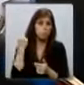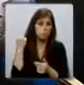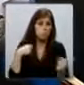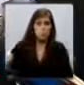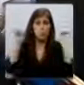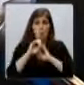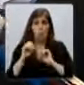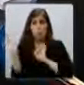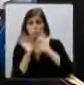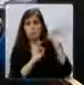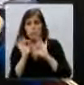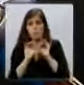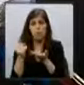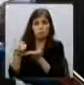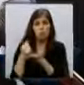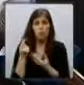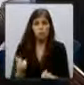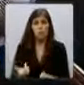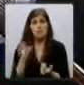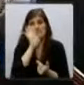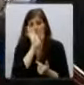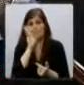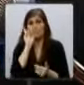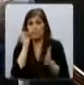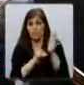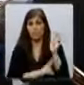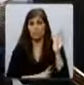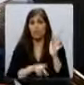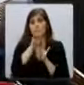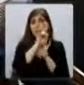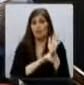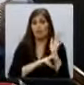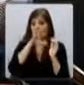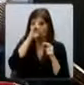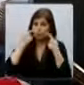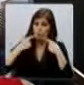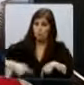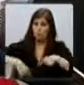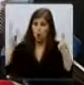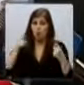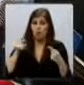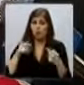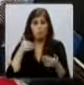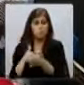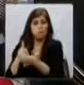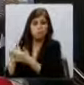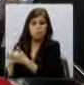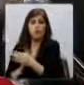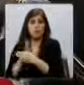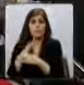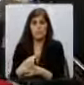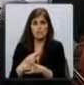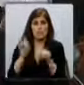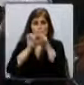desenho dos fundos. Se formos ver as regras que o Governo tem vindo a apresentar, elas são fortemente limitativas do acesso